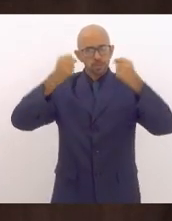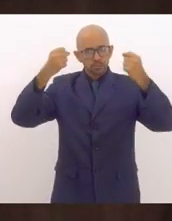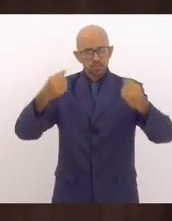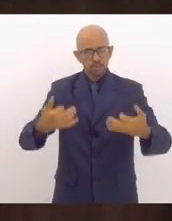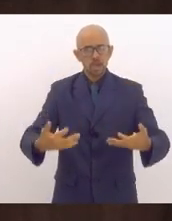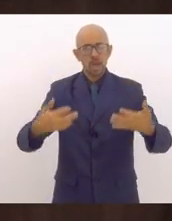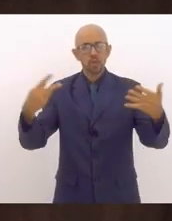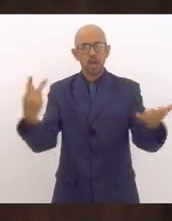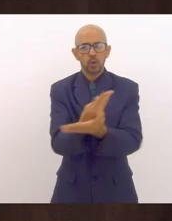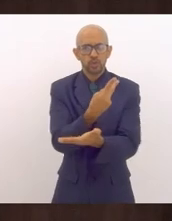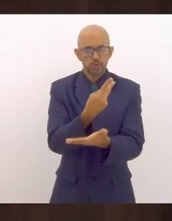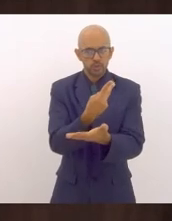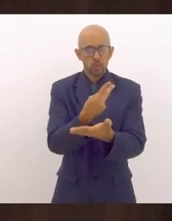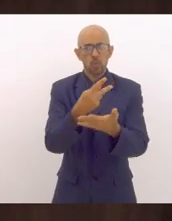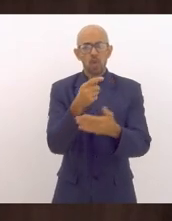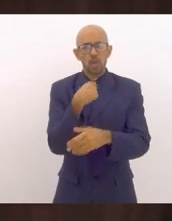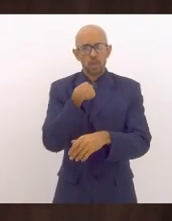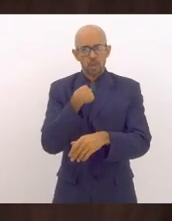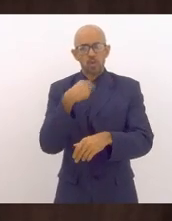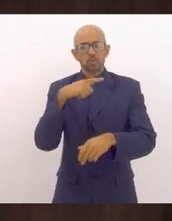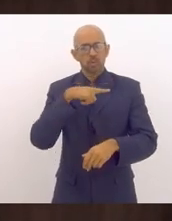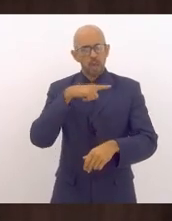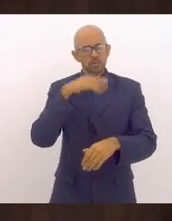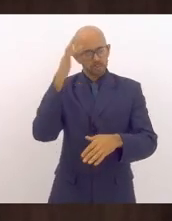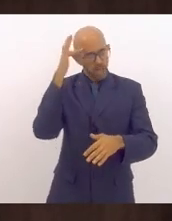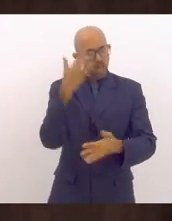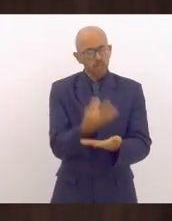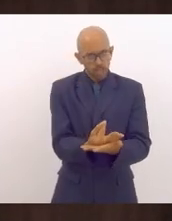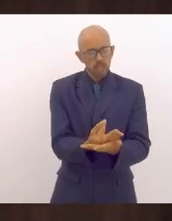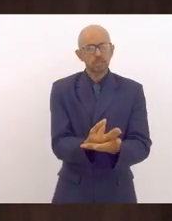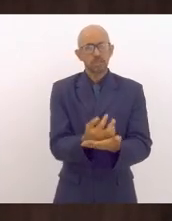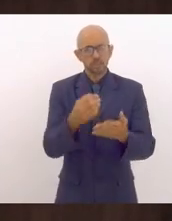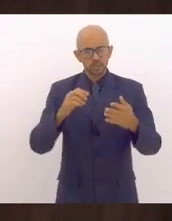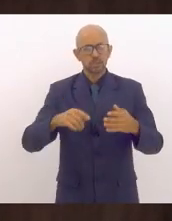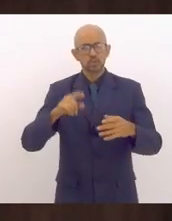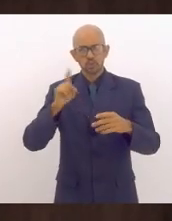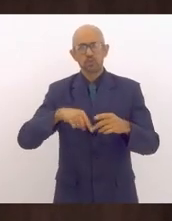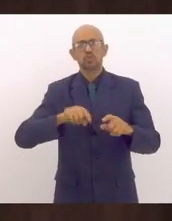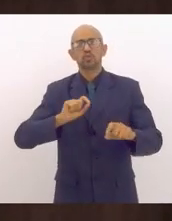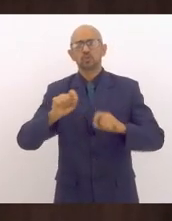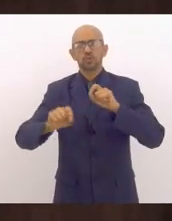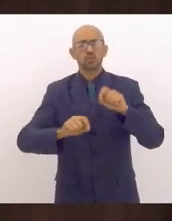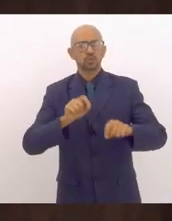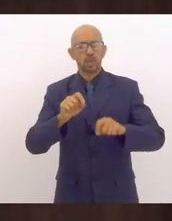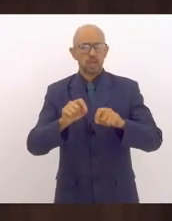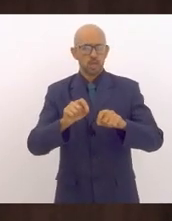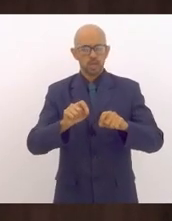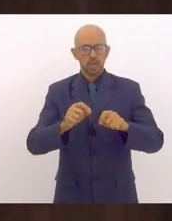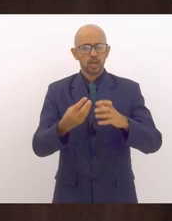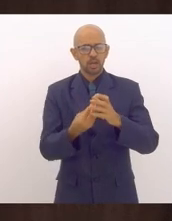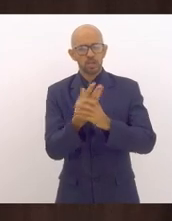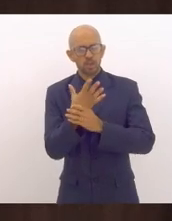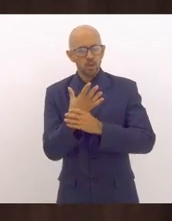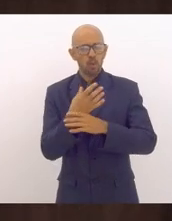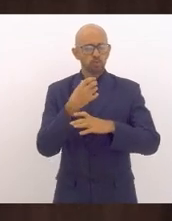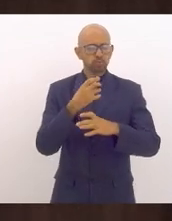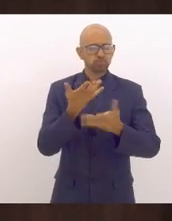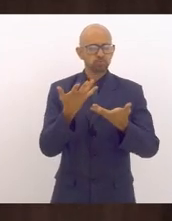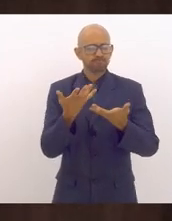que aconteceu, eu tenho absoluta certeza que isso deixou os policiais...